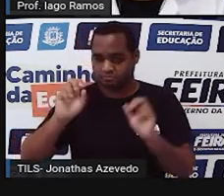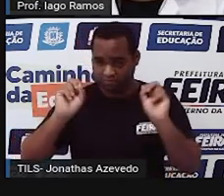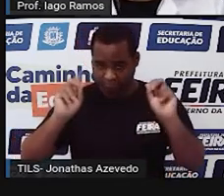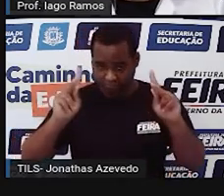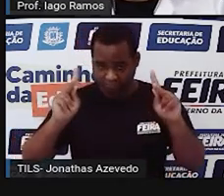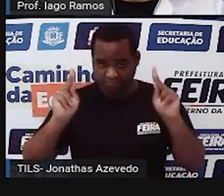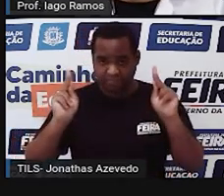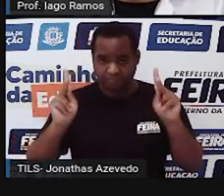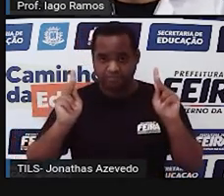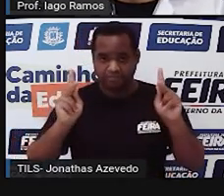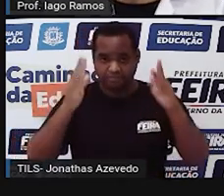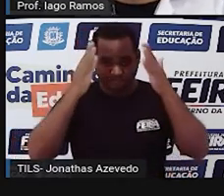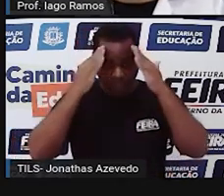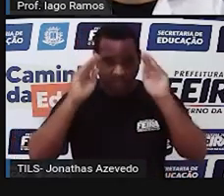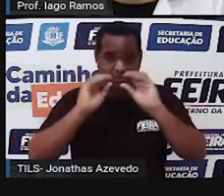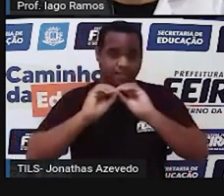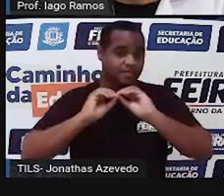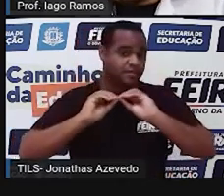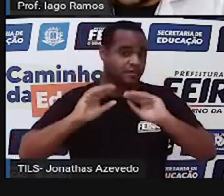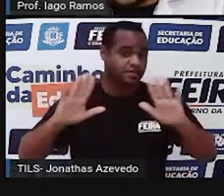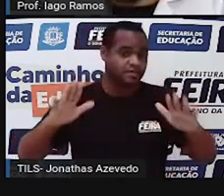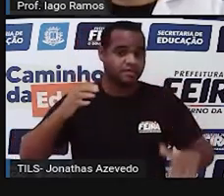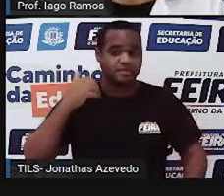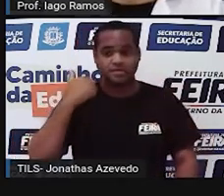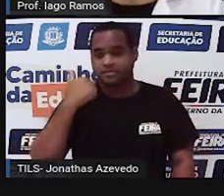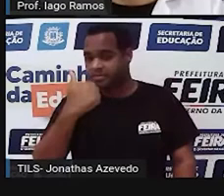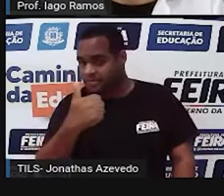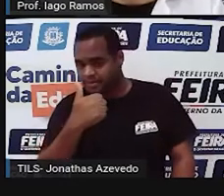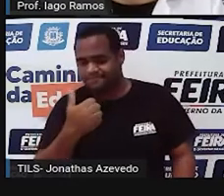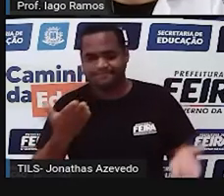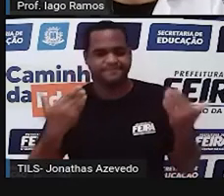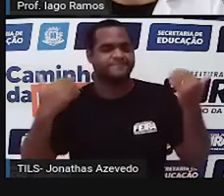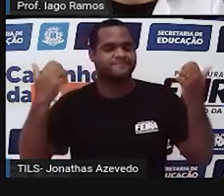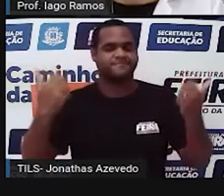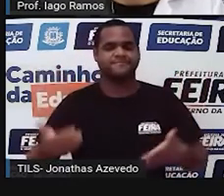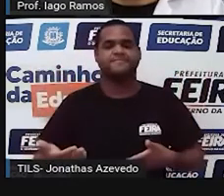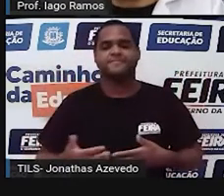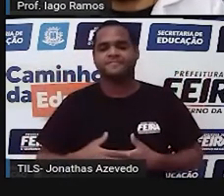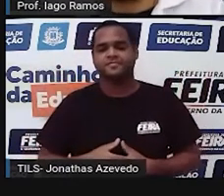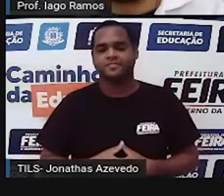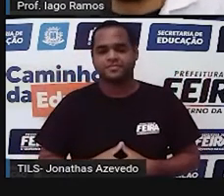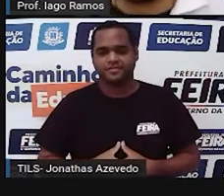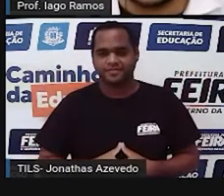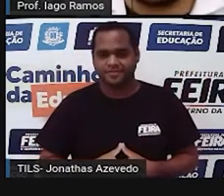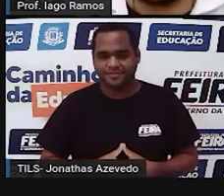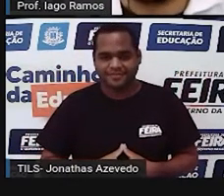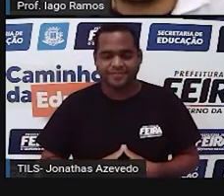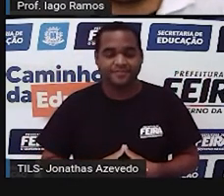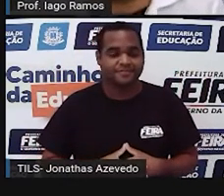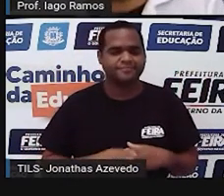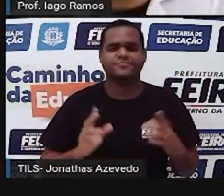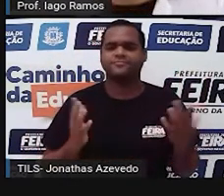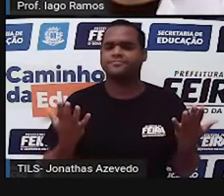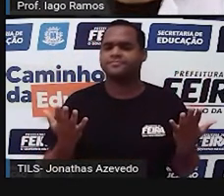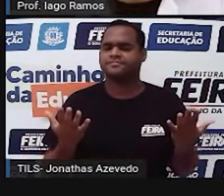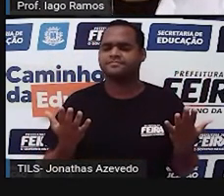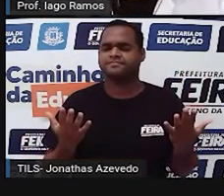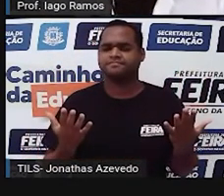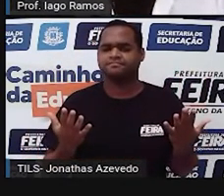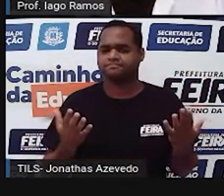bom tudo tranquilo beleza vem vamos vamos lá Tá bom